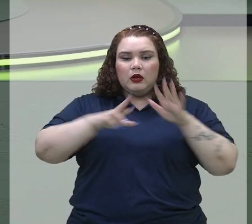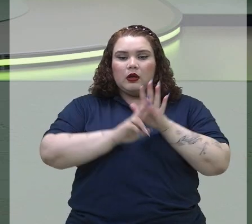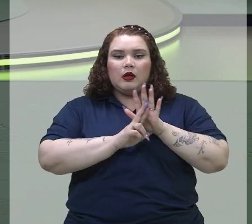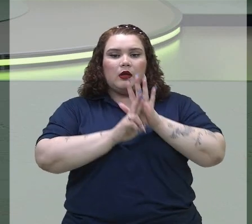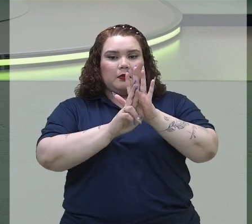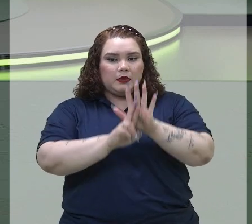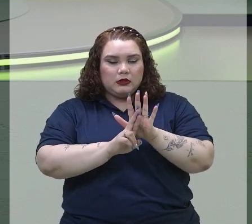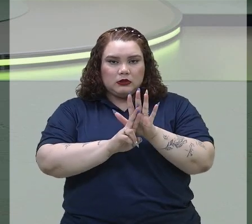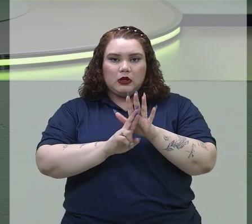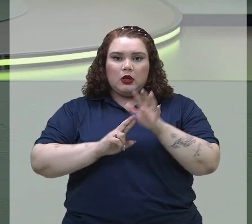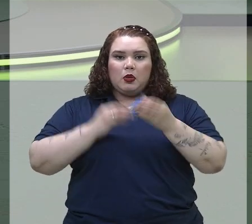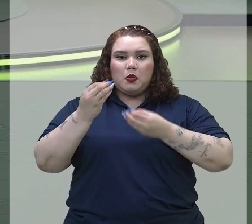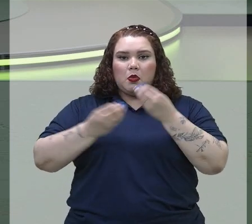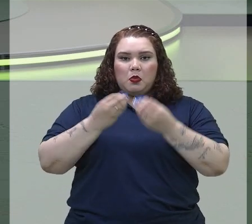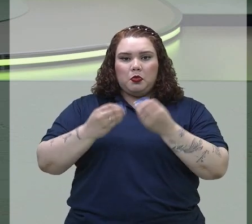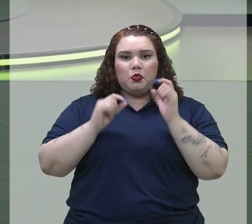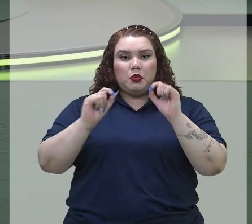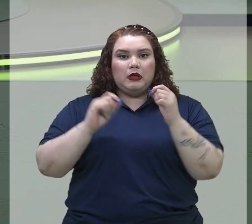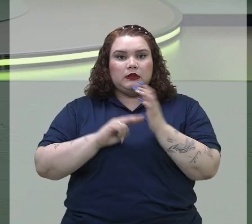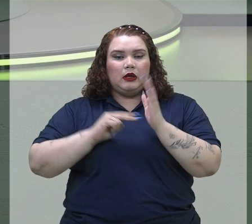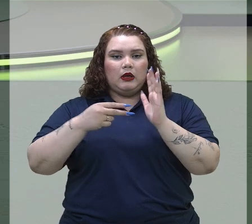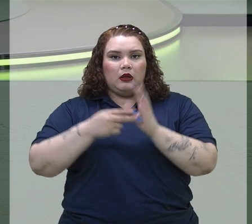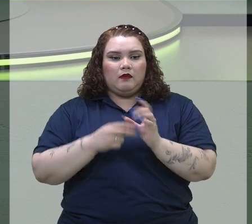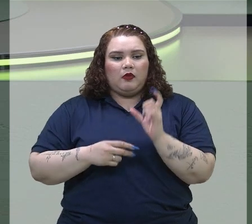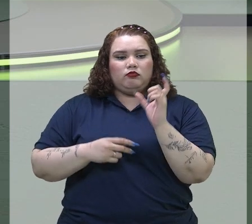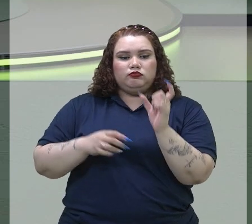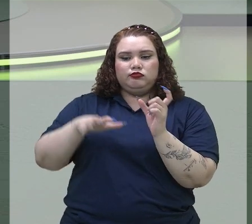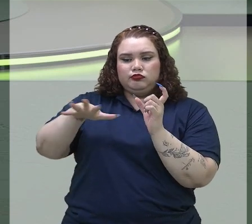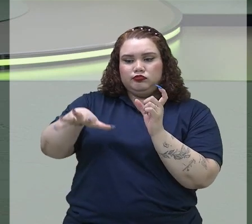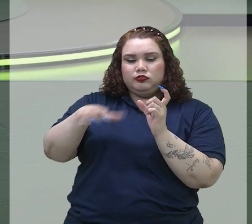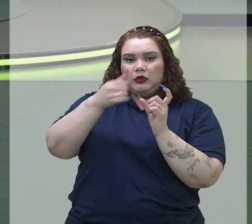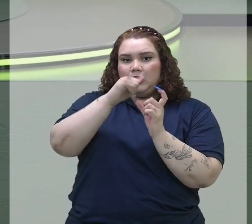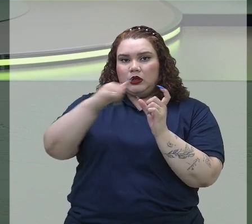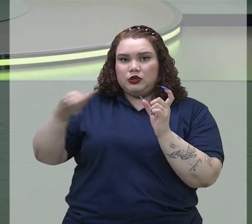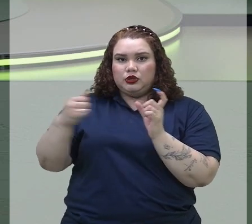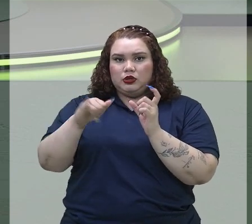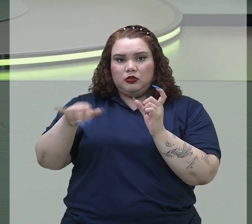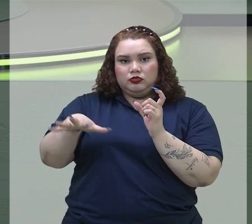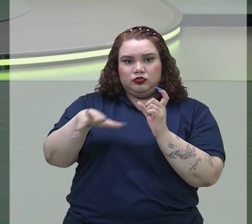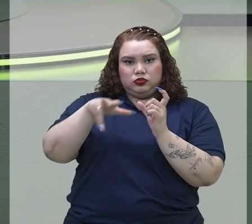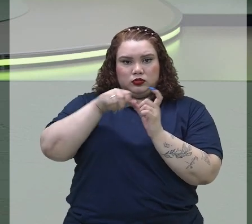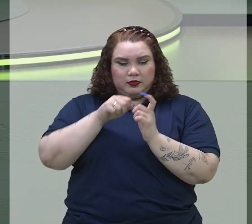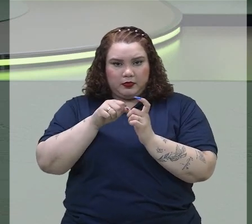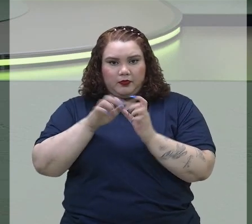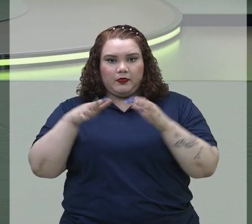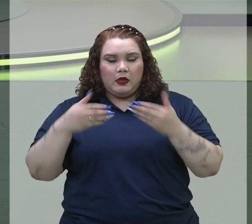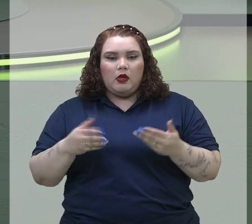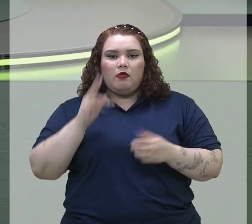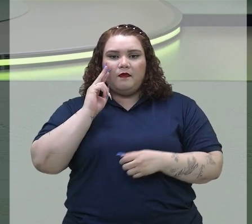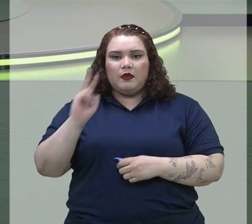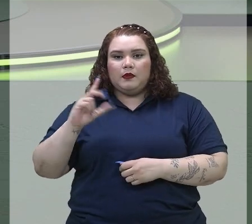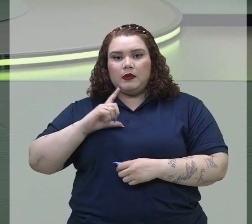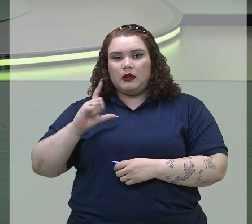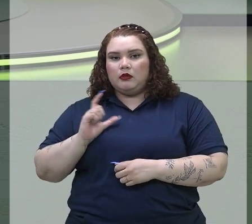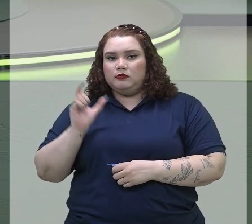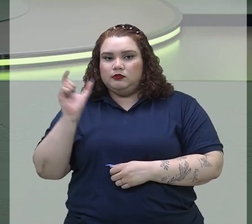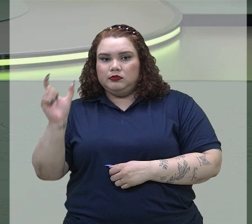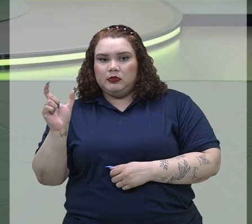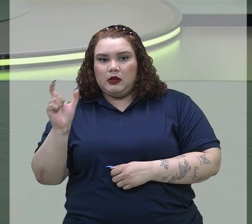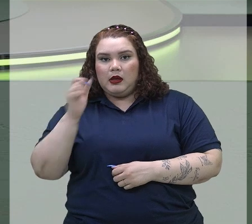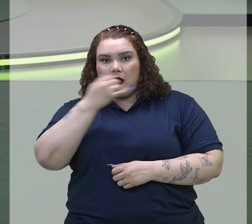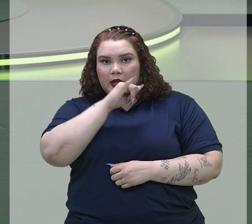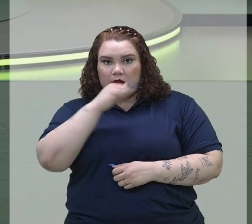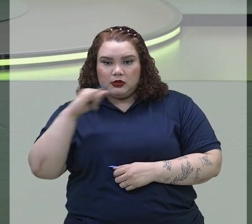muito bem os receptores. Nós temos aqui a energia elétrica, vejam